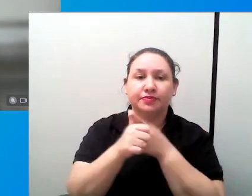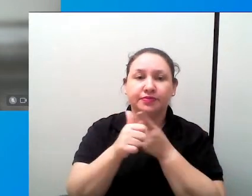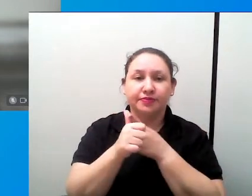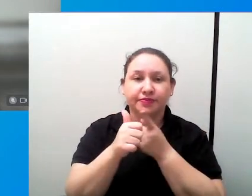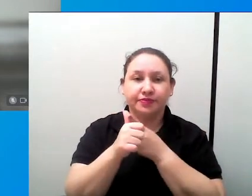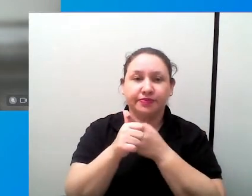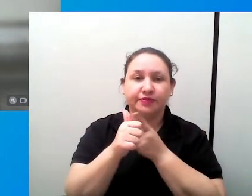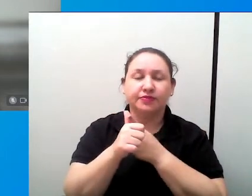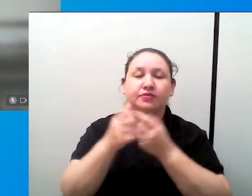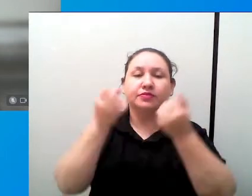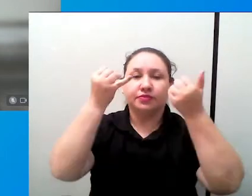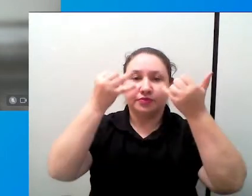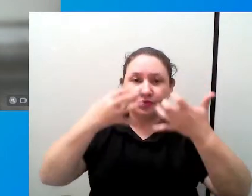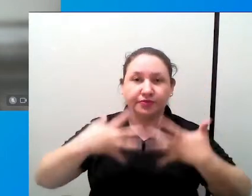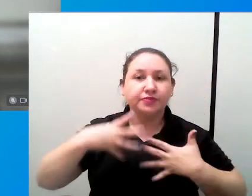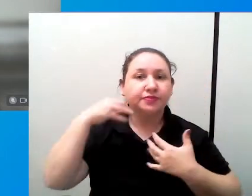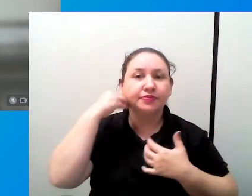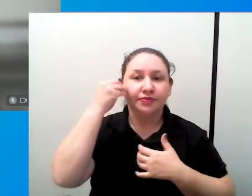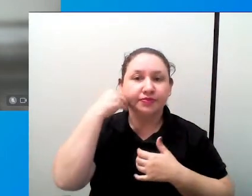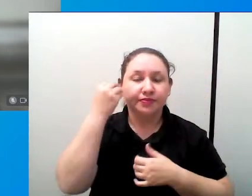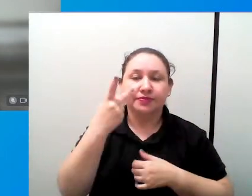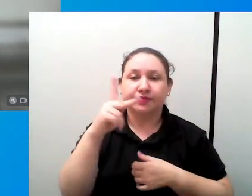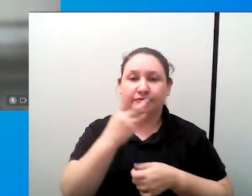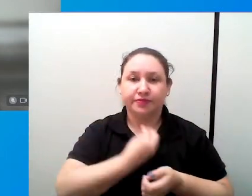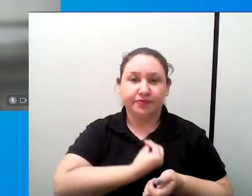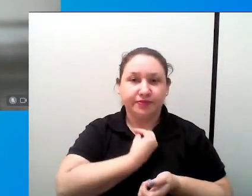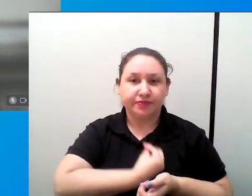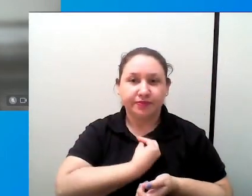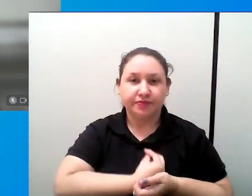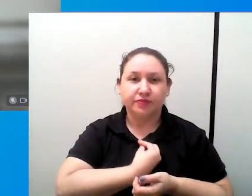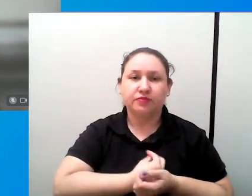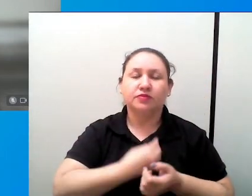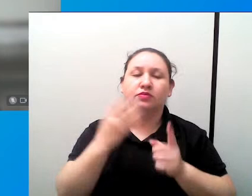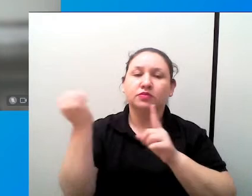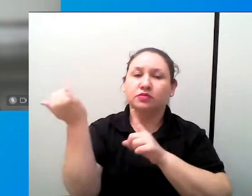de Experiência da Curricularização da Extensão no